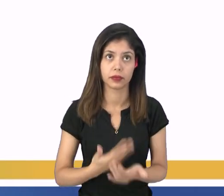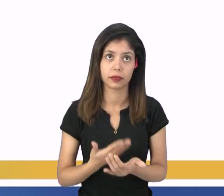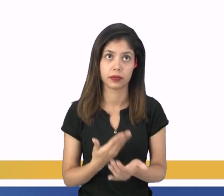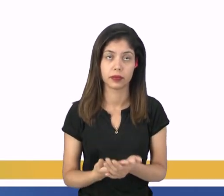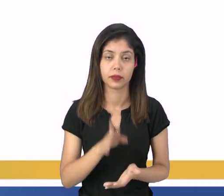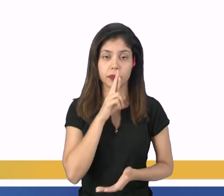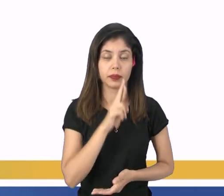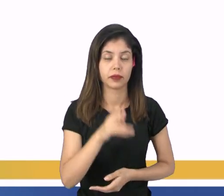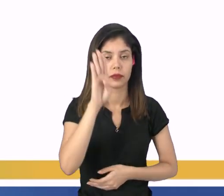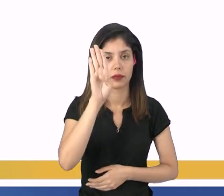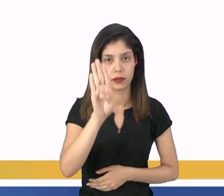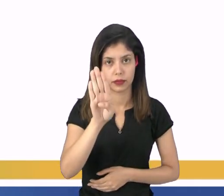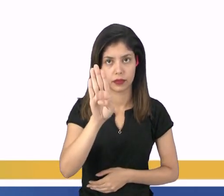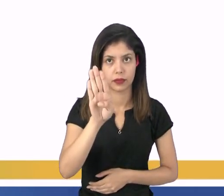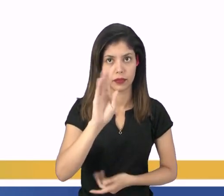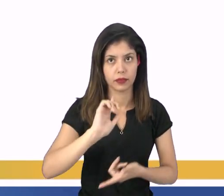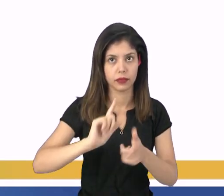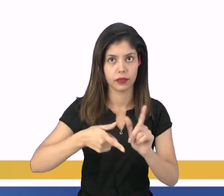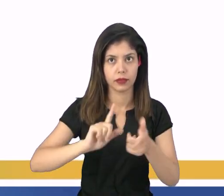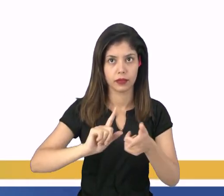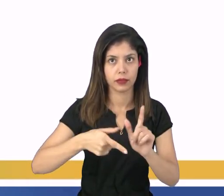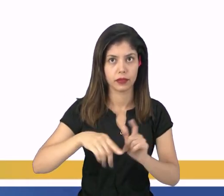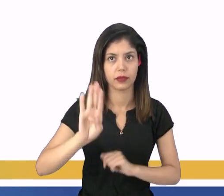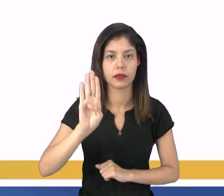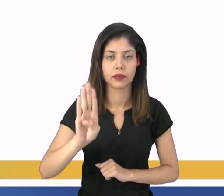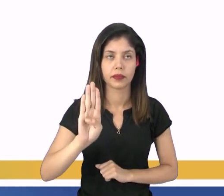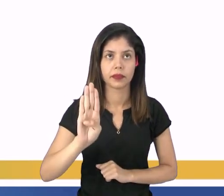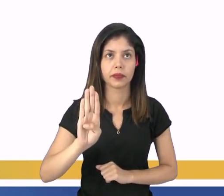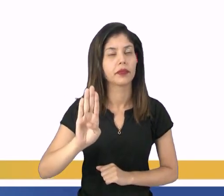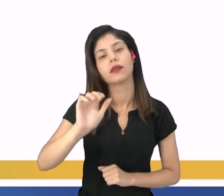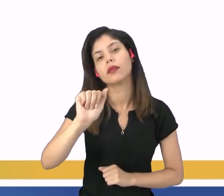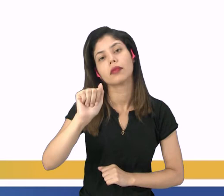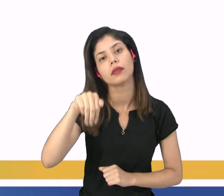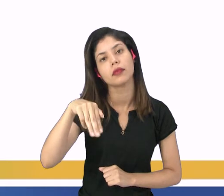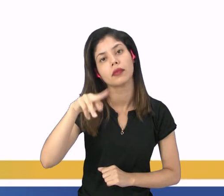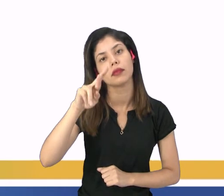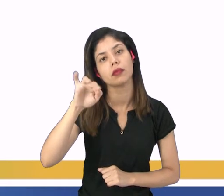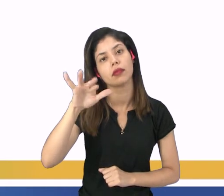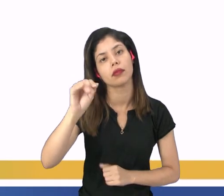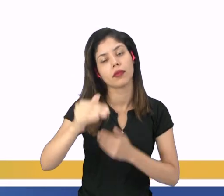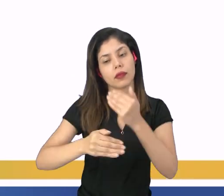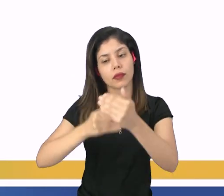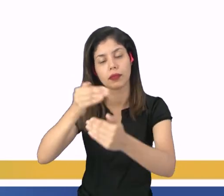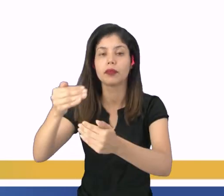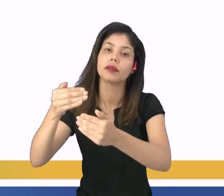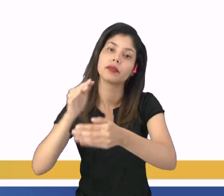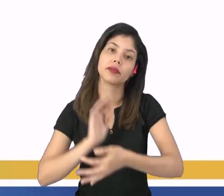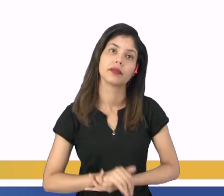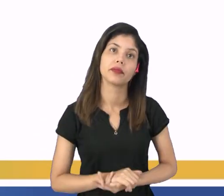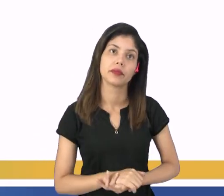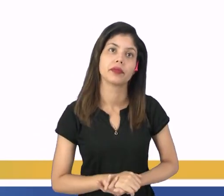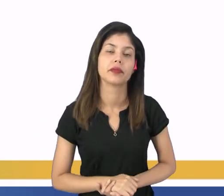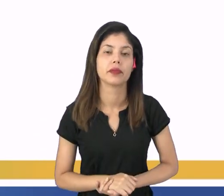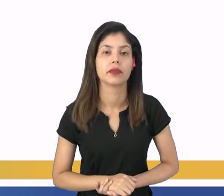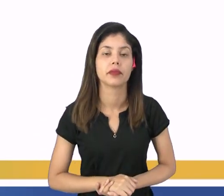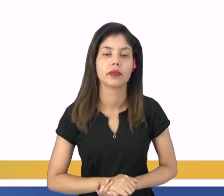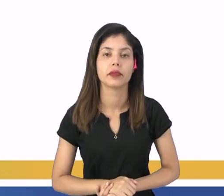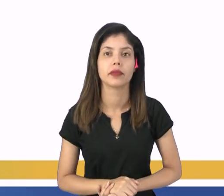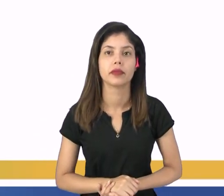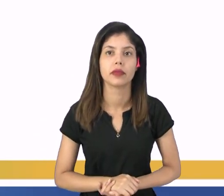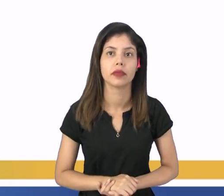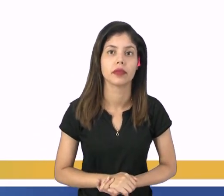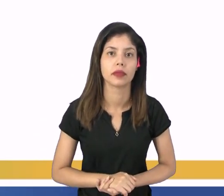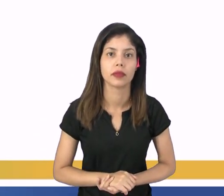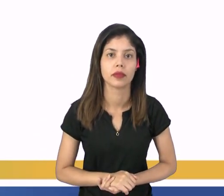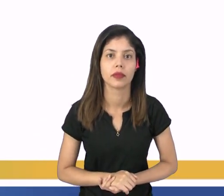seria a letra B, né, pessoal? Os Incas, eles foram povos que se desenvolveram, né, no continente americano, na América, né, mostrando aqui a